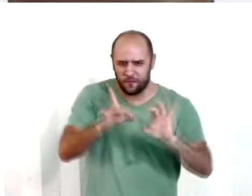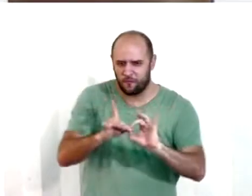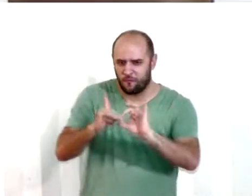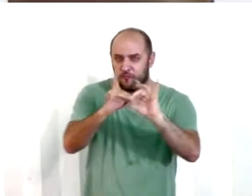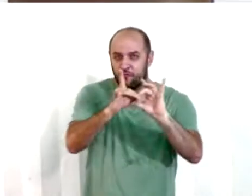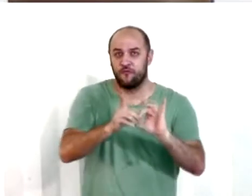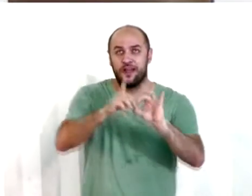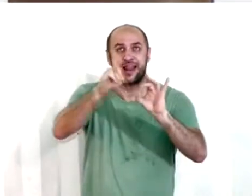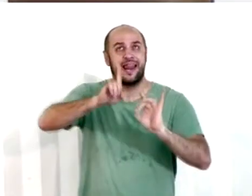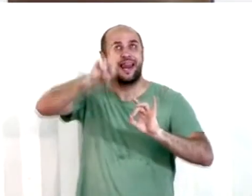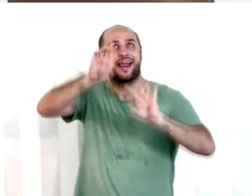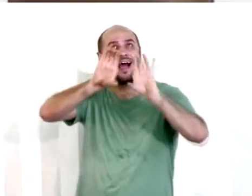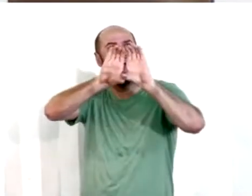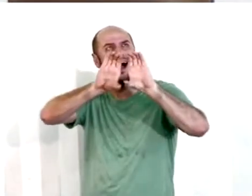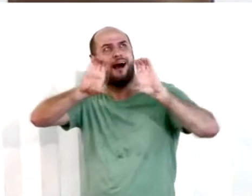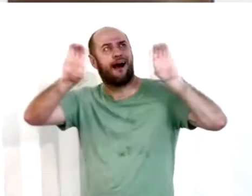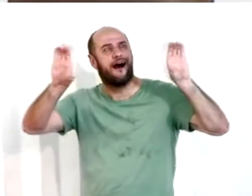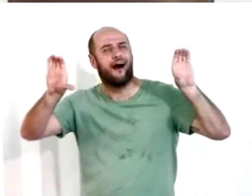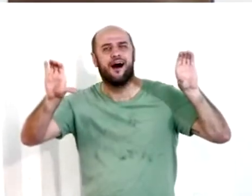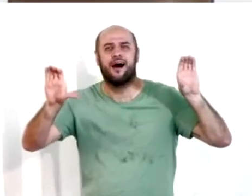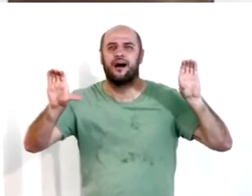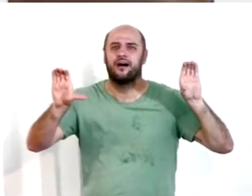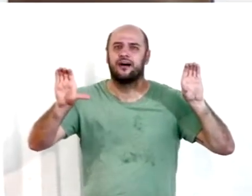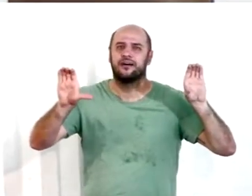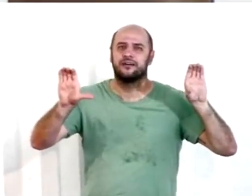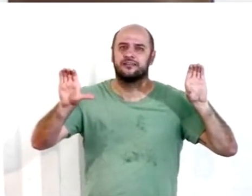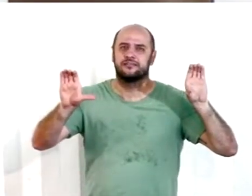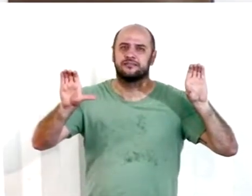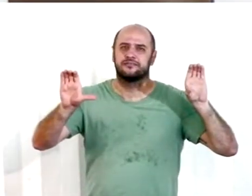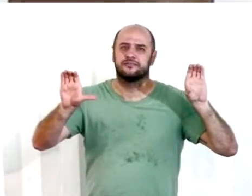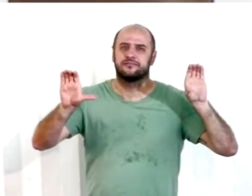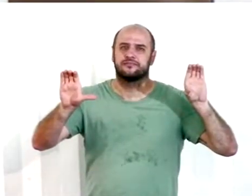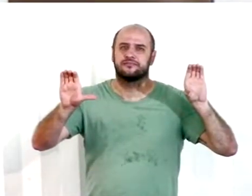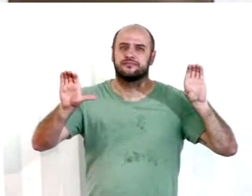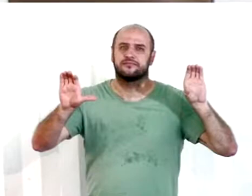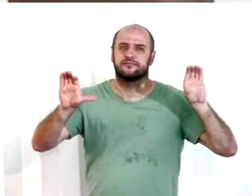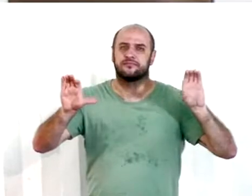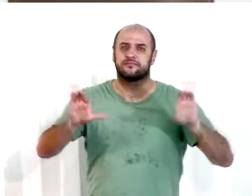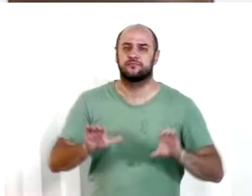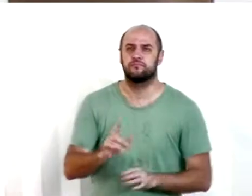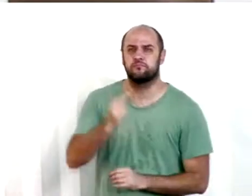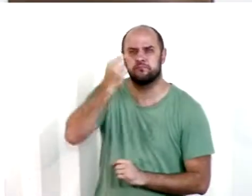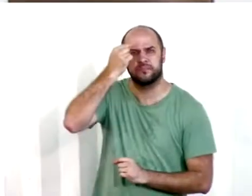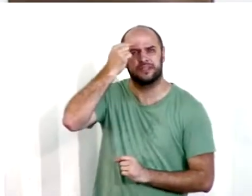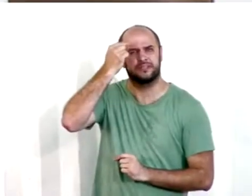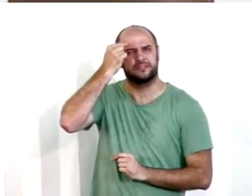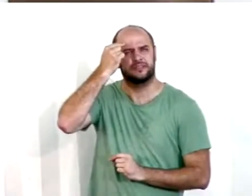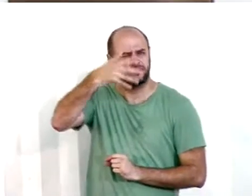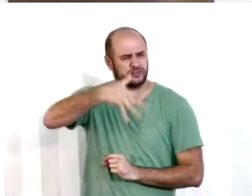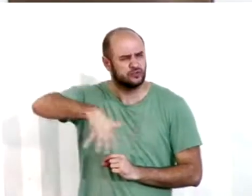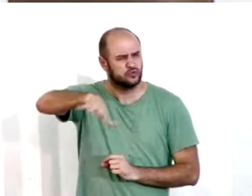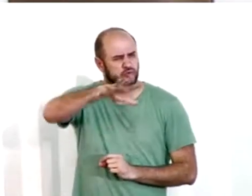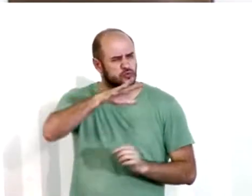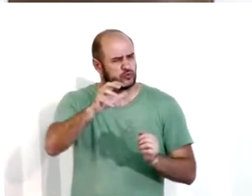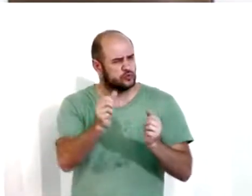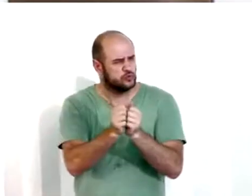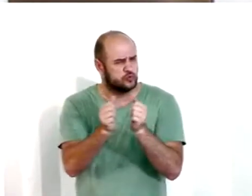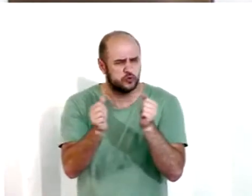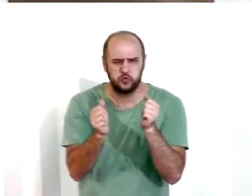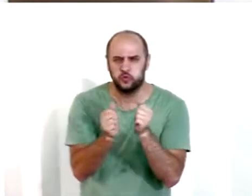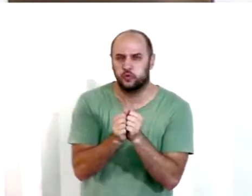céu, sem o problema do pecado, mas com os